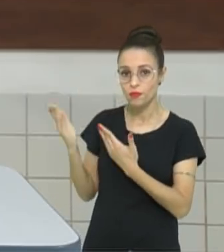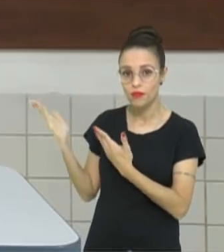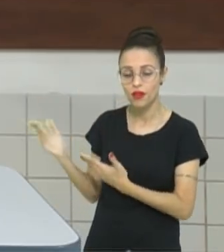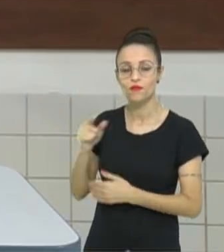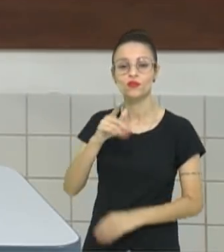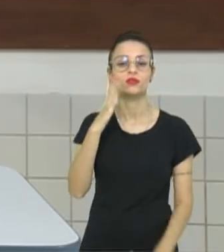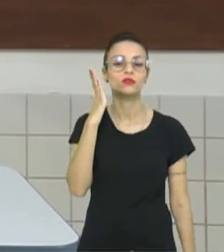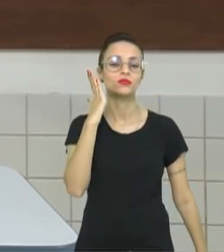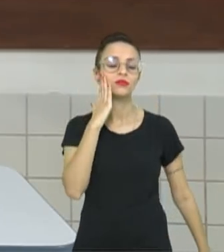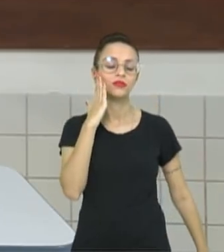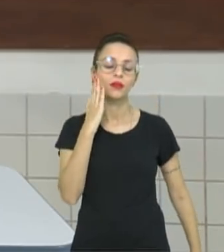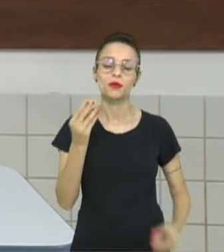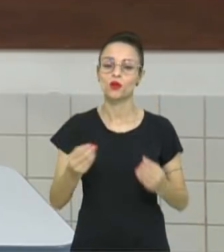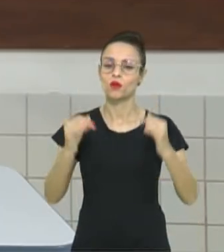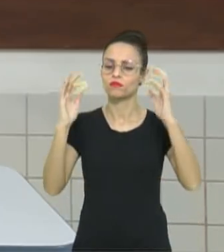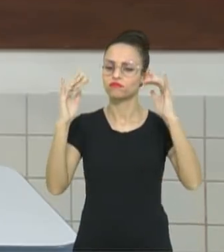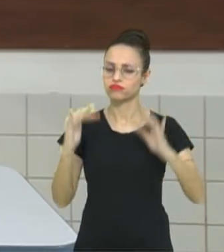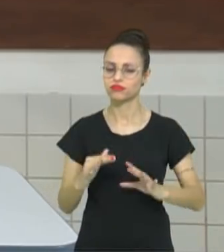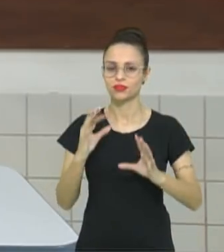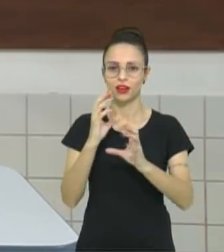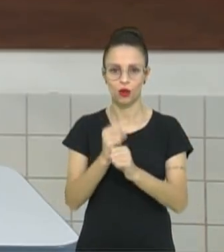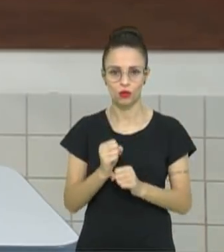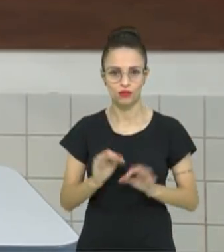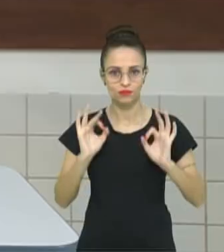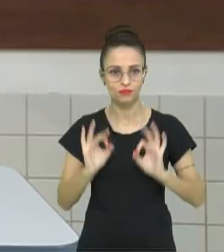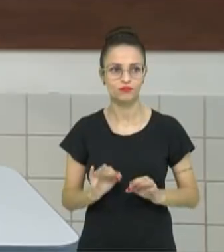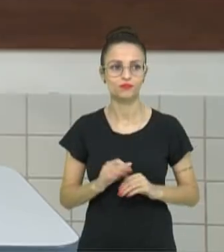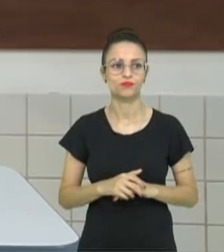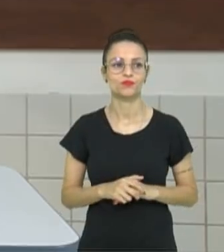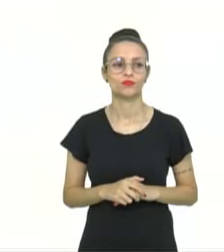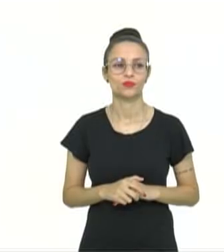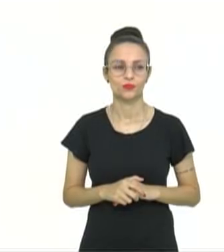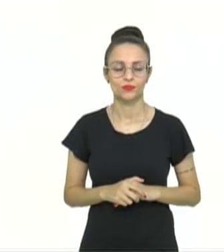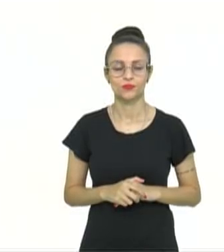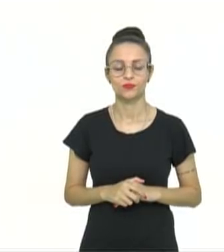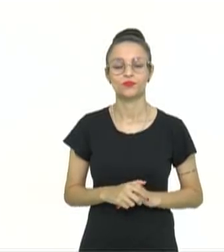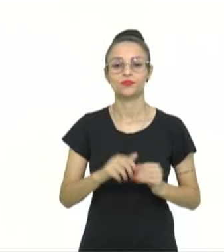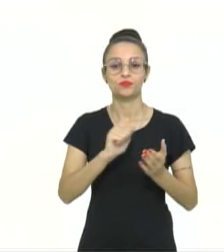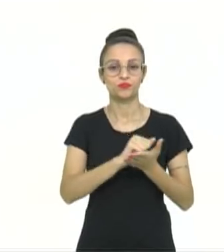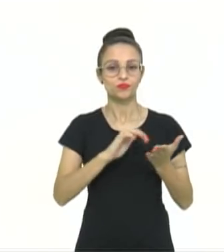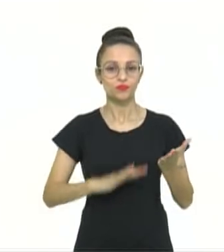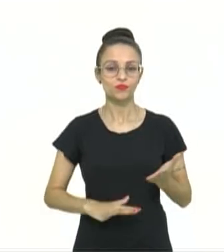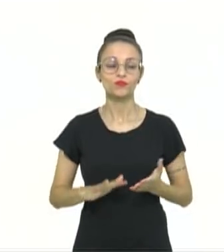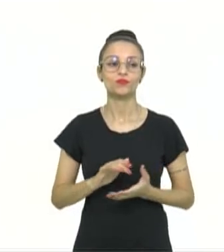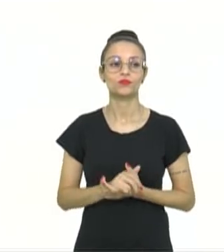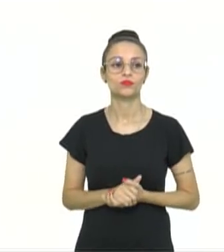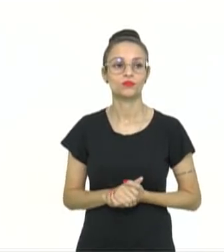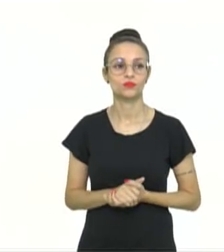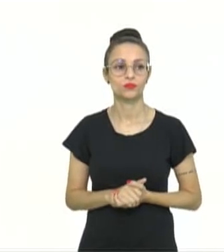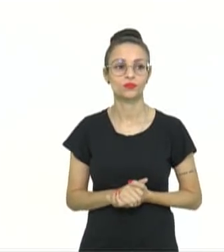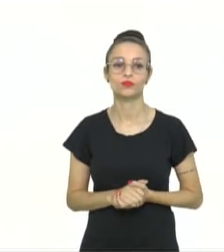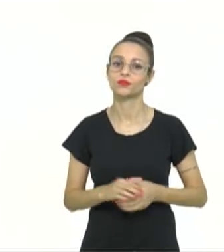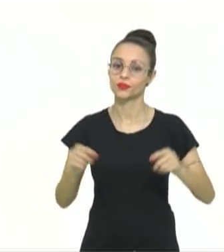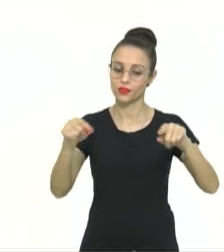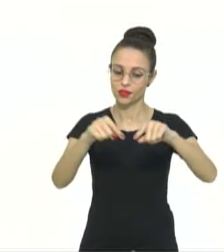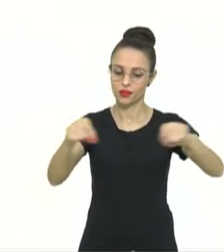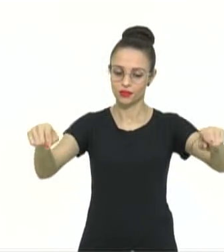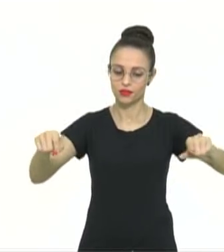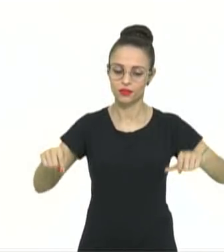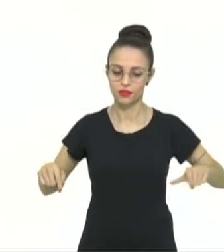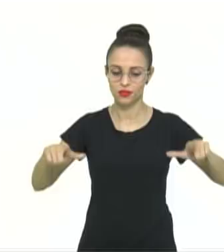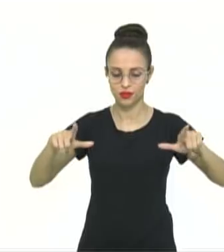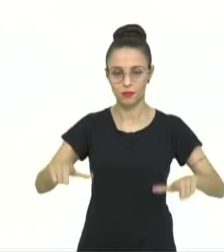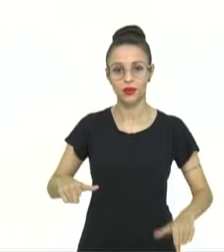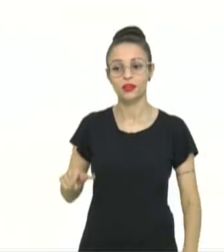você saber fazer o cálculo direitinho. Então, vamos lá. Então, no exercício diz o seguinte, na maquete que